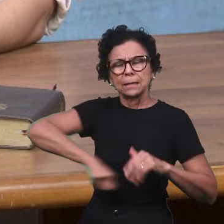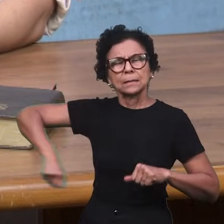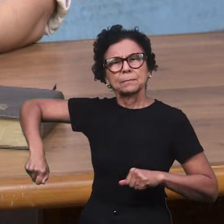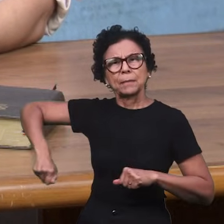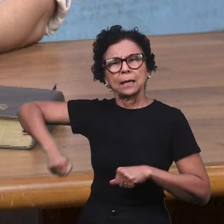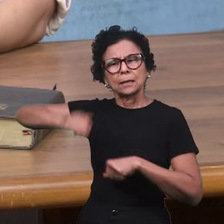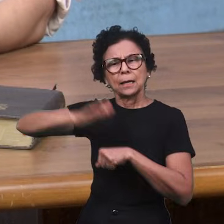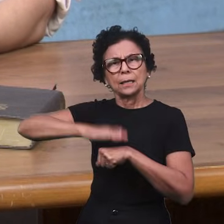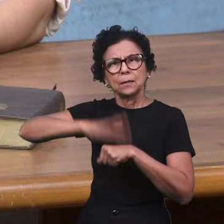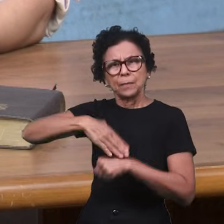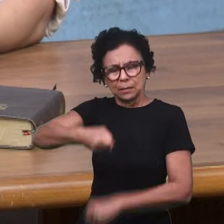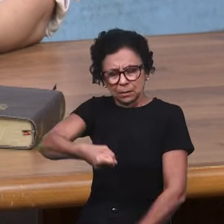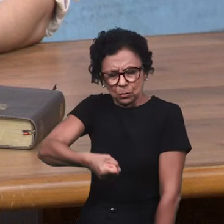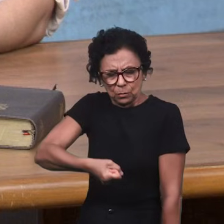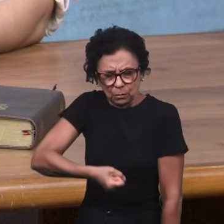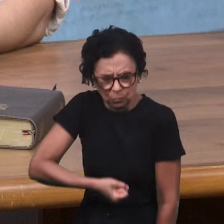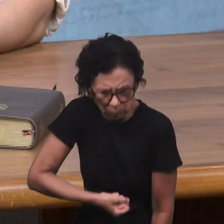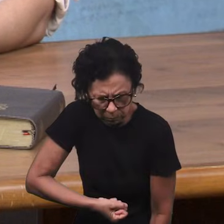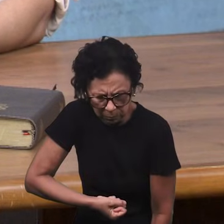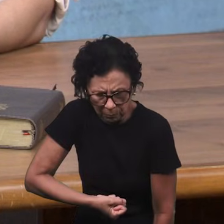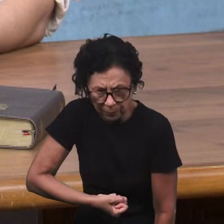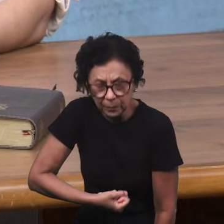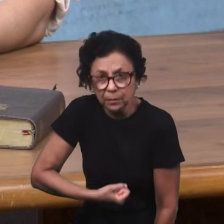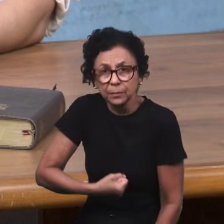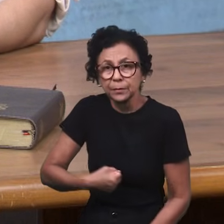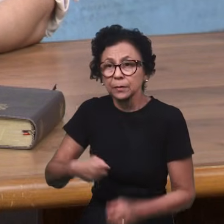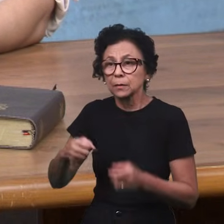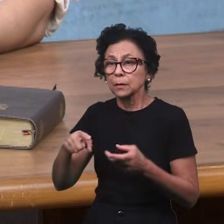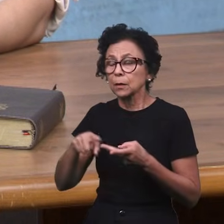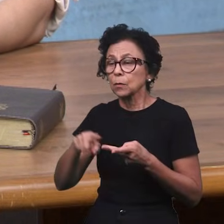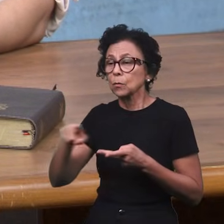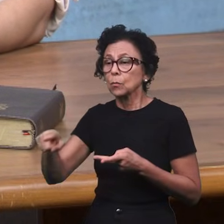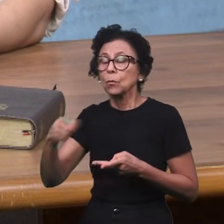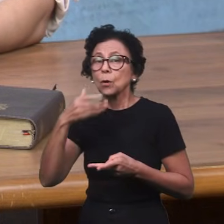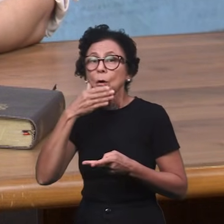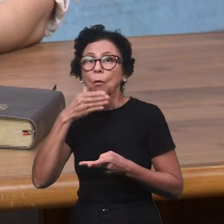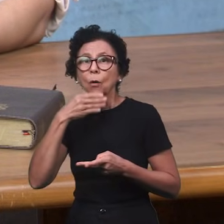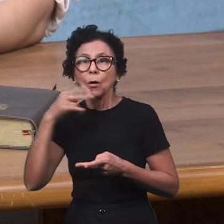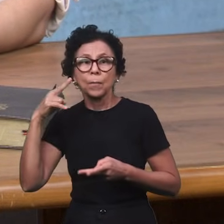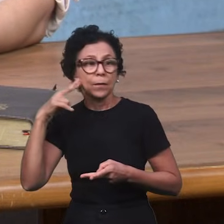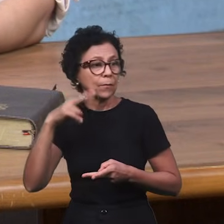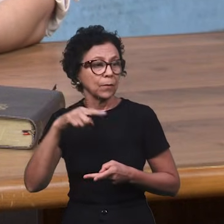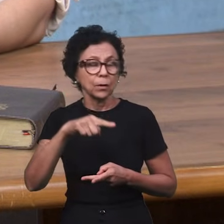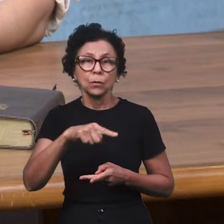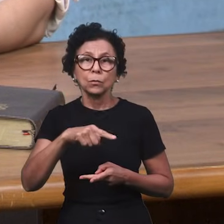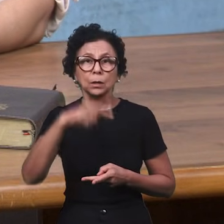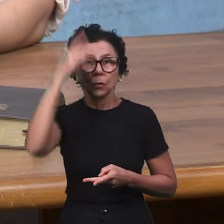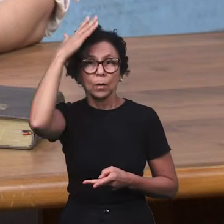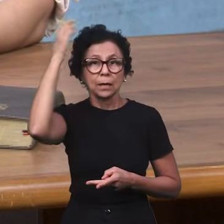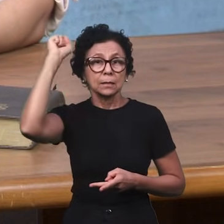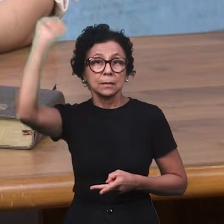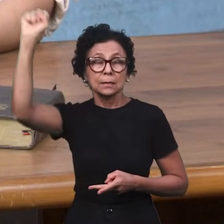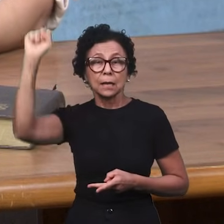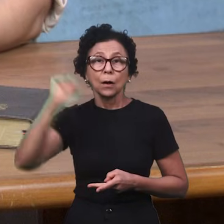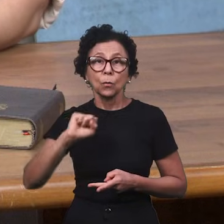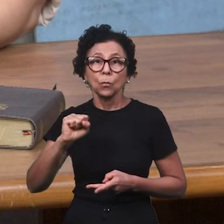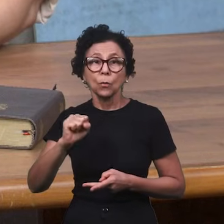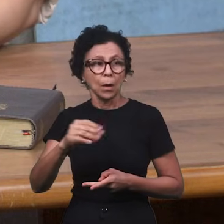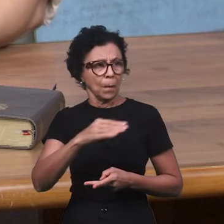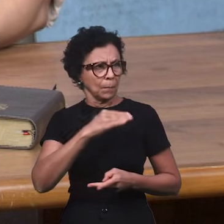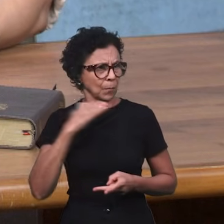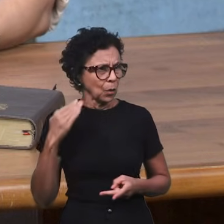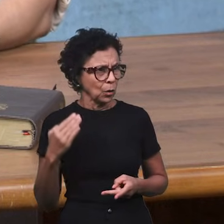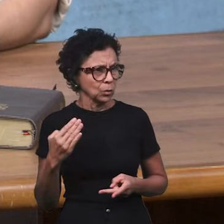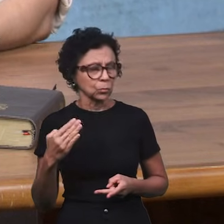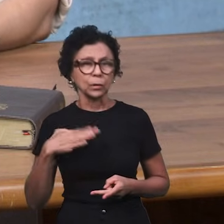seu escudeiro que Saul estava morto, também ele se lançou sobre a espada e morreu. Assim